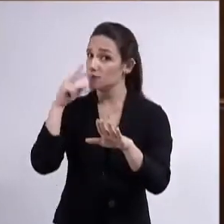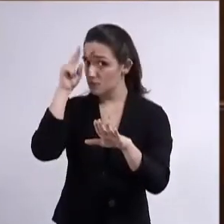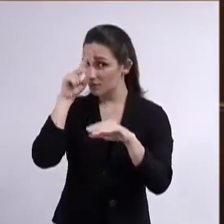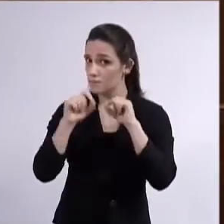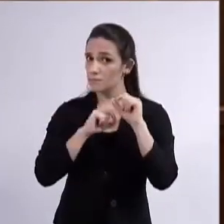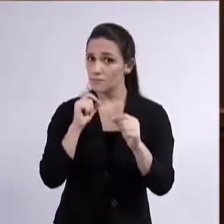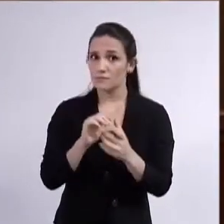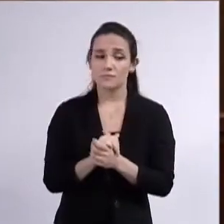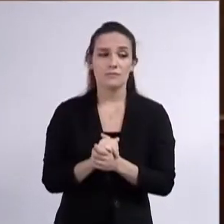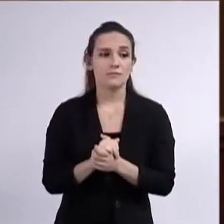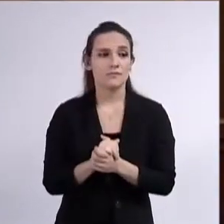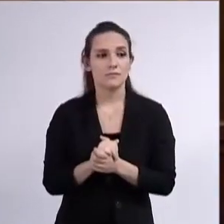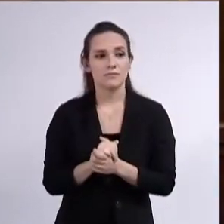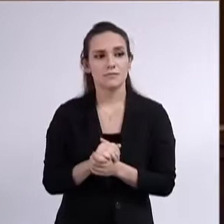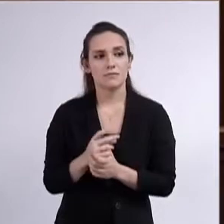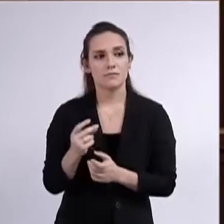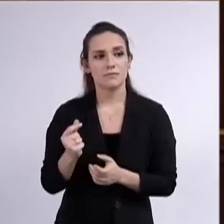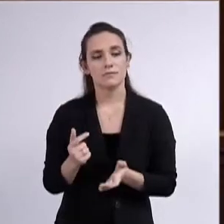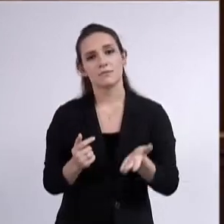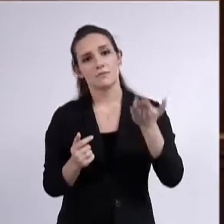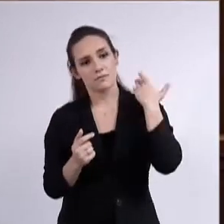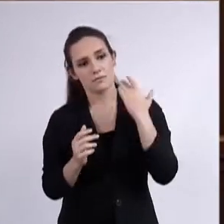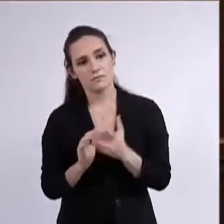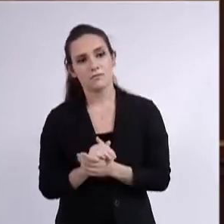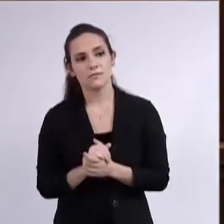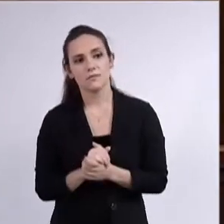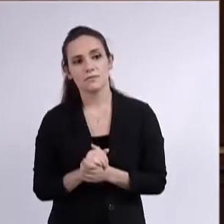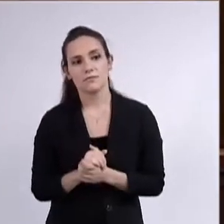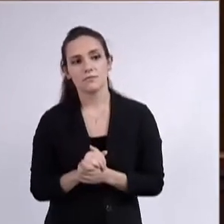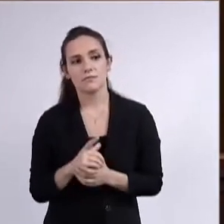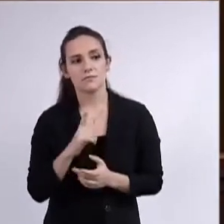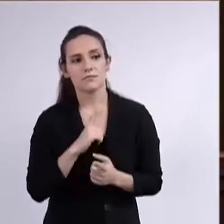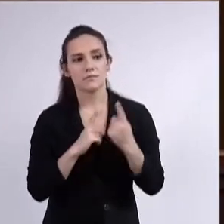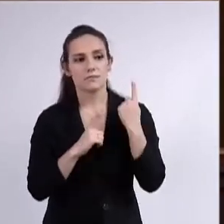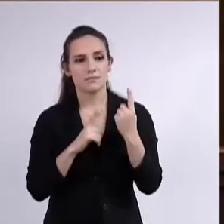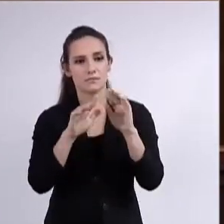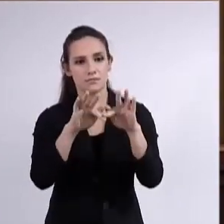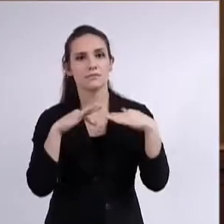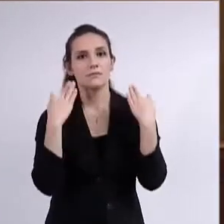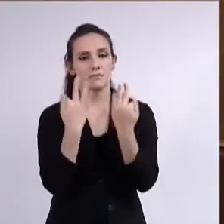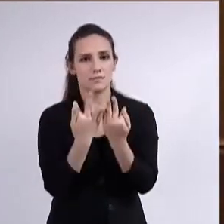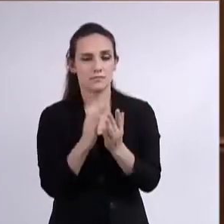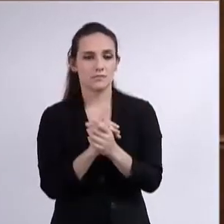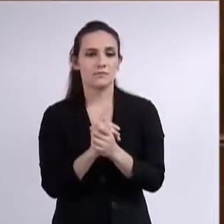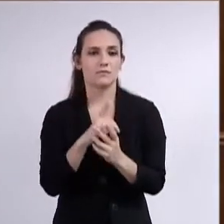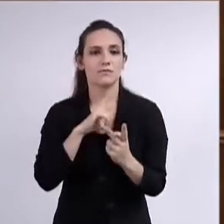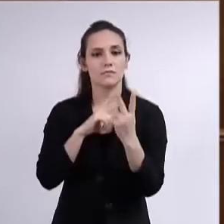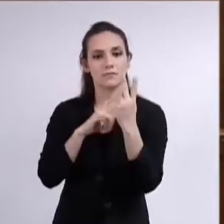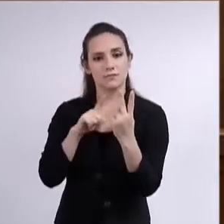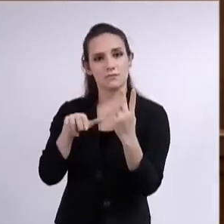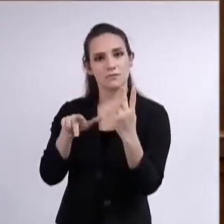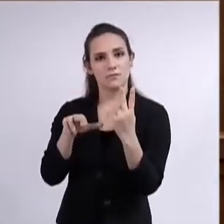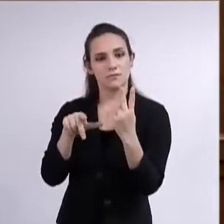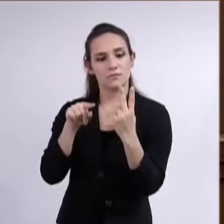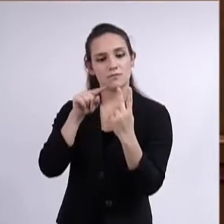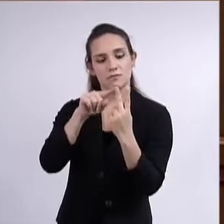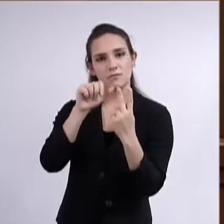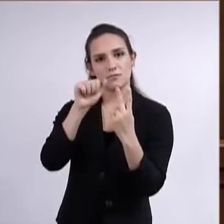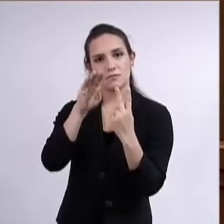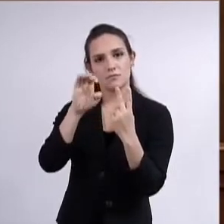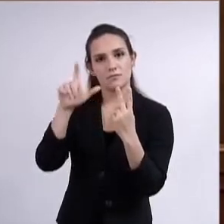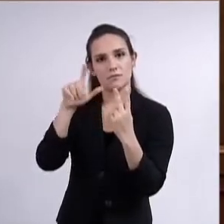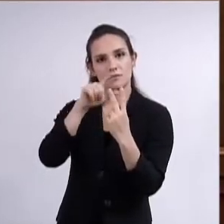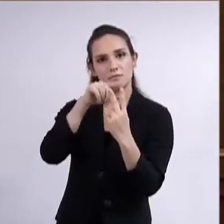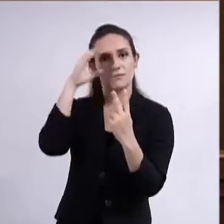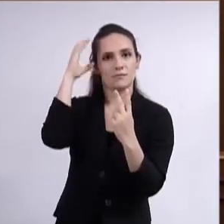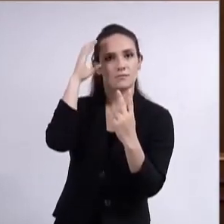no início, quase no início de tudo, teve uma família que teve um casal, teve dois irmãos, e um deles chamava Abel e o